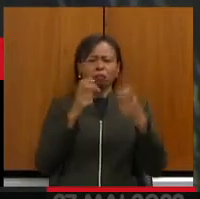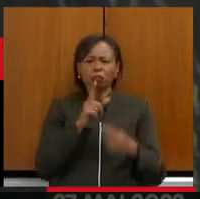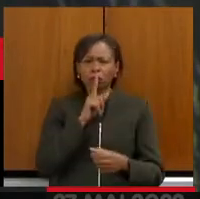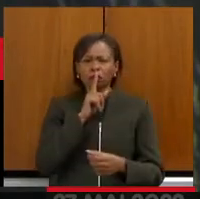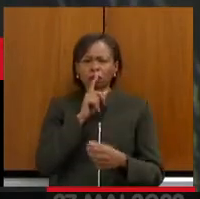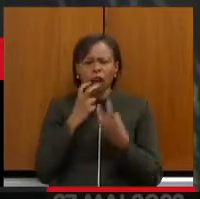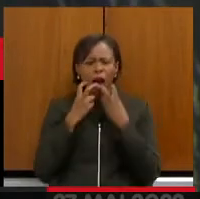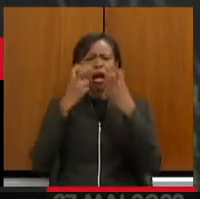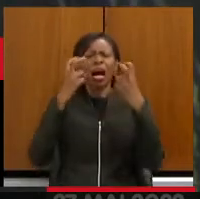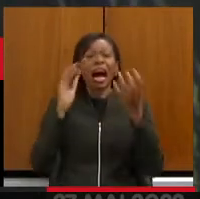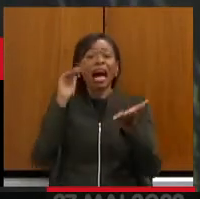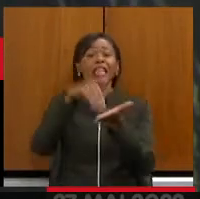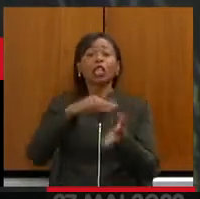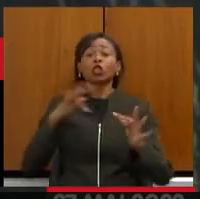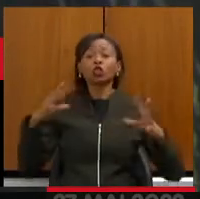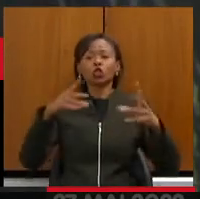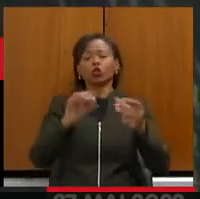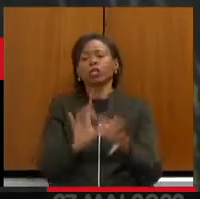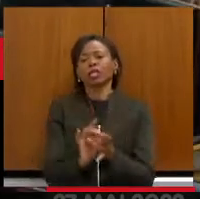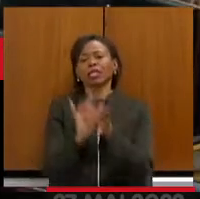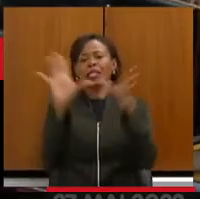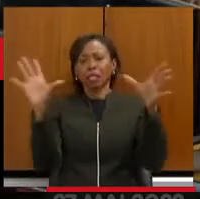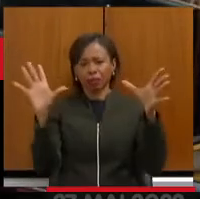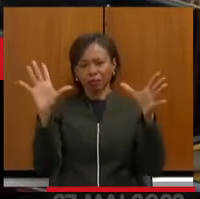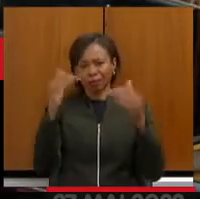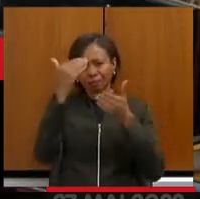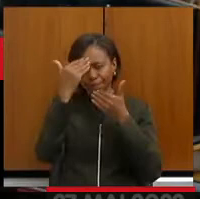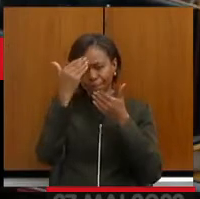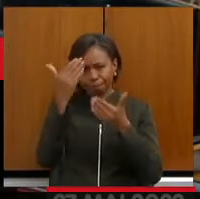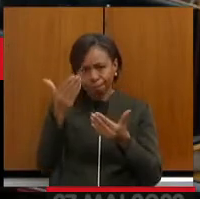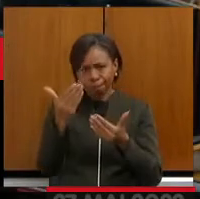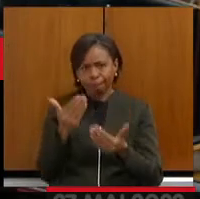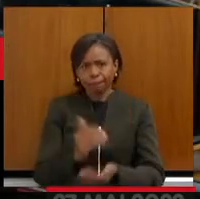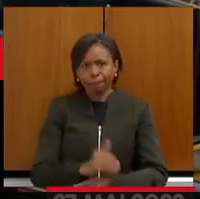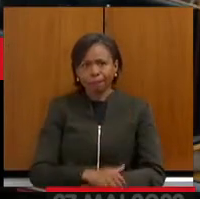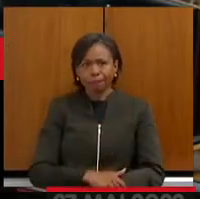que todas sejamos Livres obrigada ó